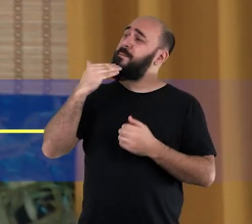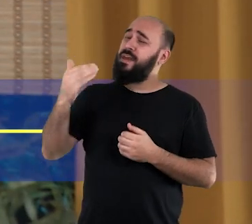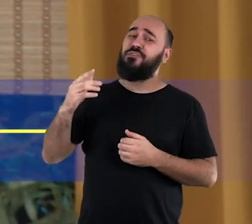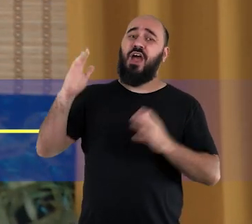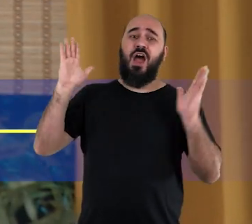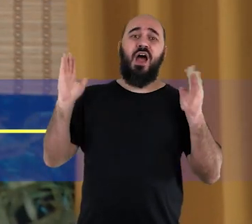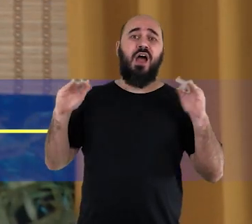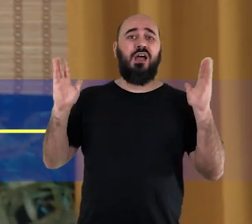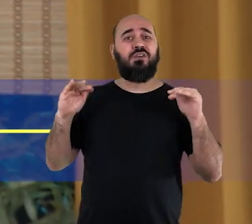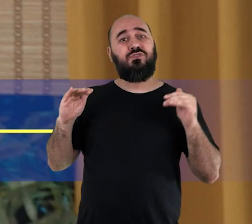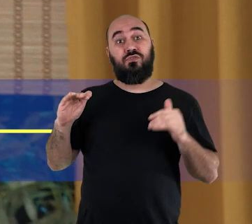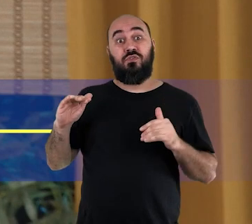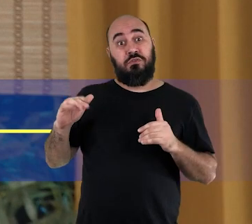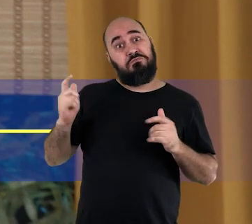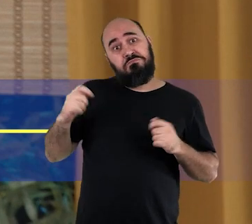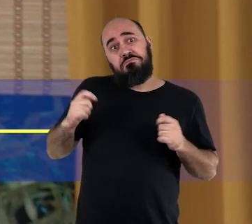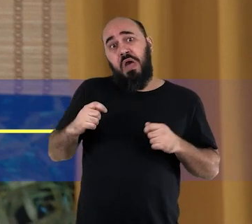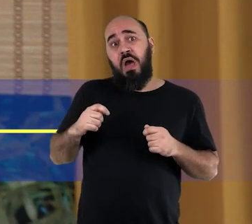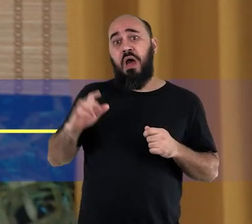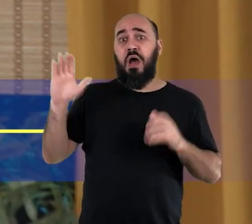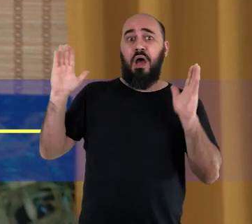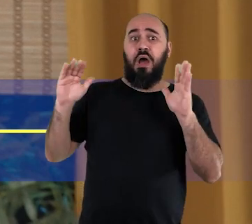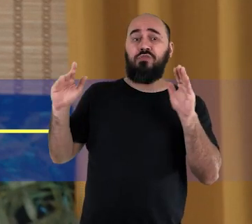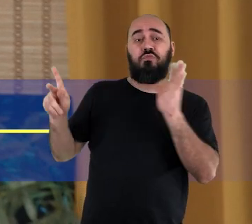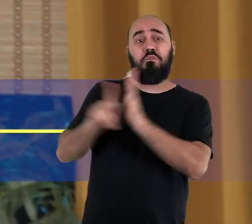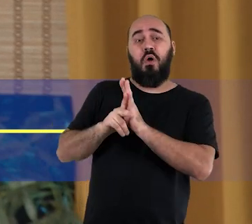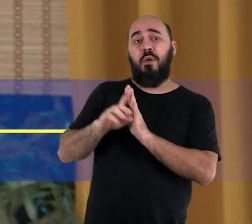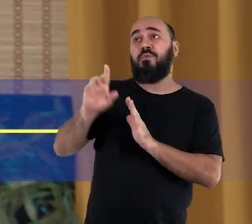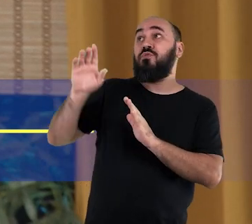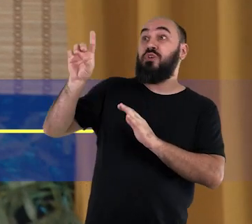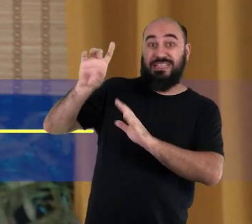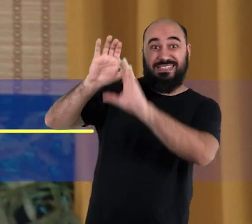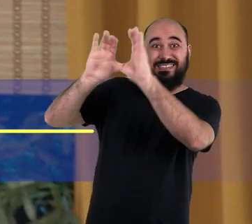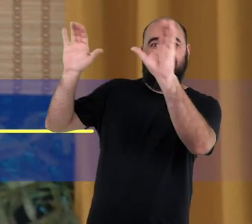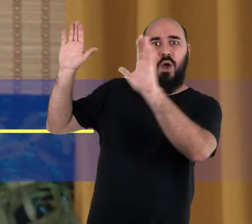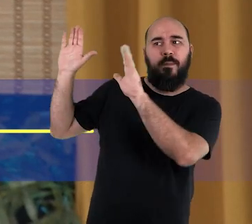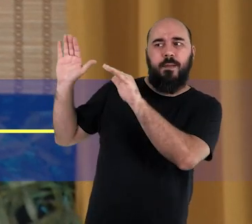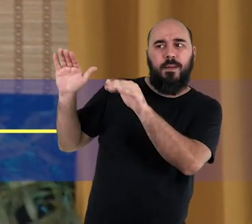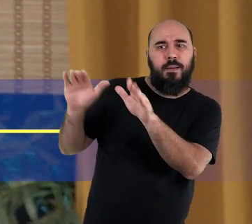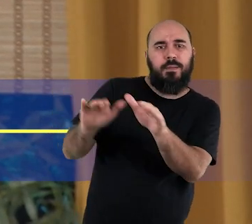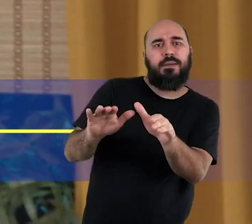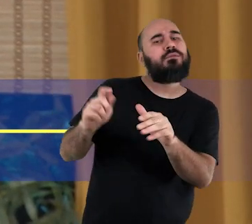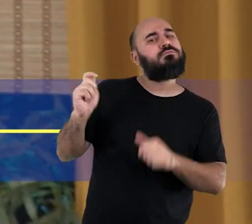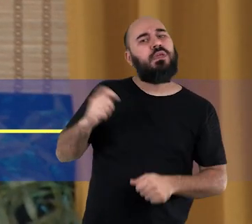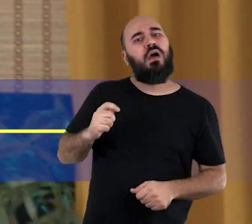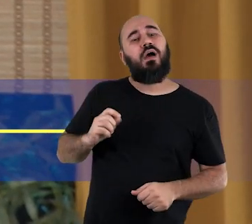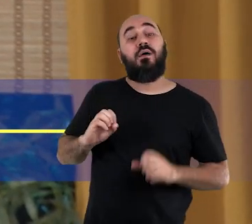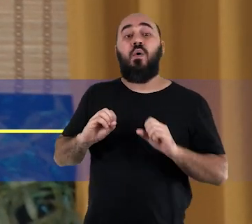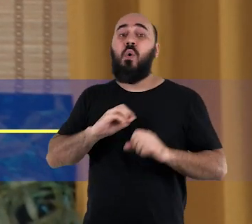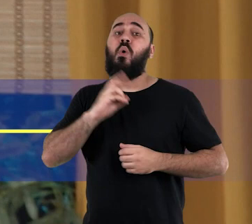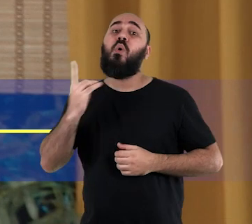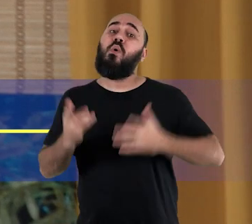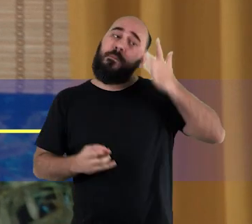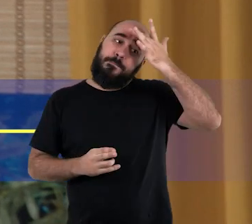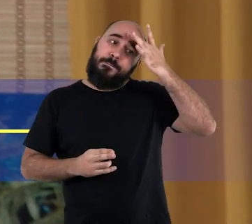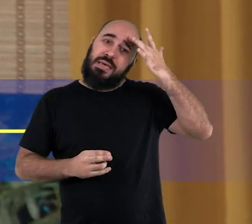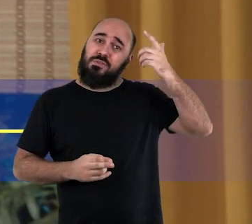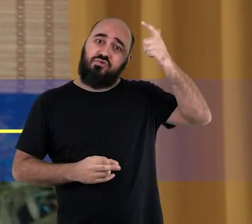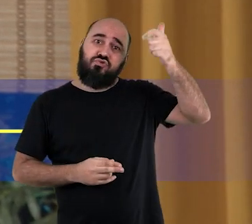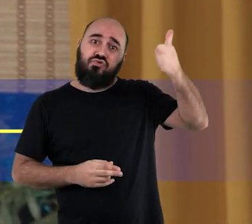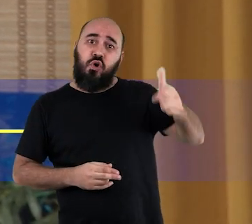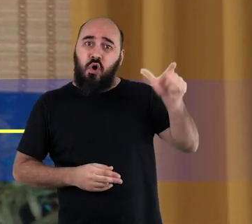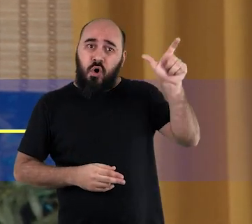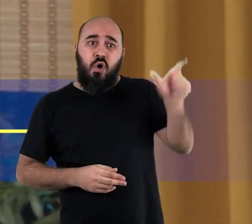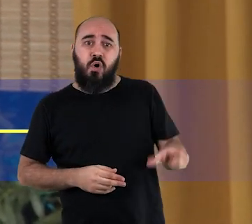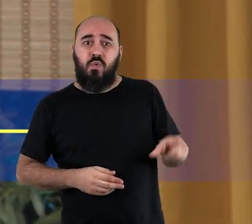anjos reais, sim, do céu, diretamente para nos socorrerem. Mas via de regra, esses anjos que Deus manda são pessoas, a